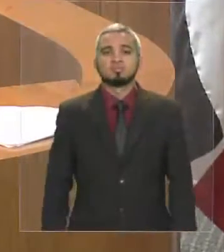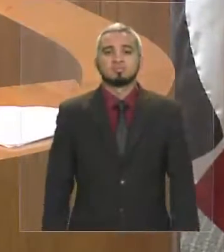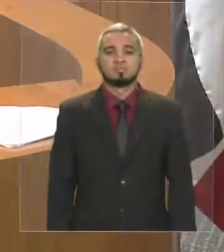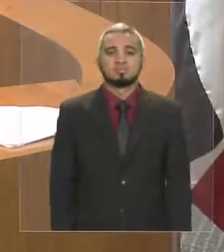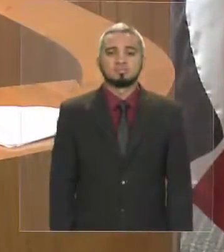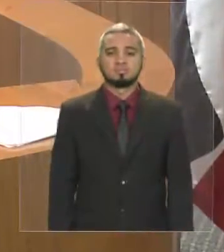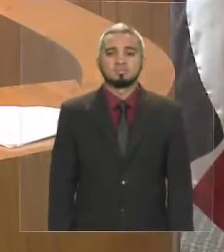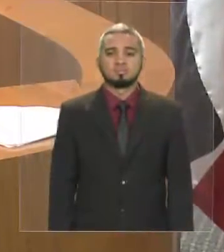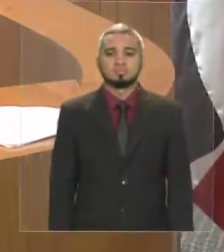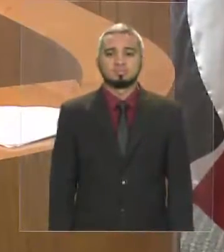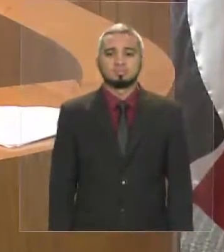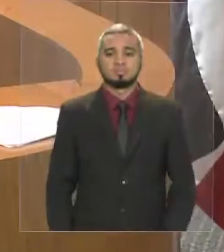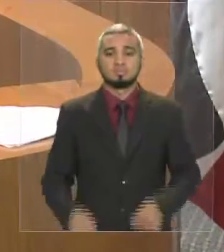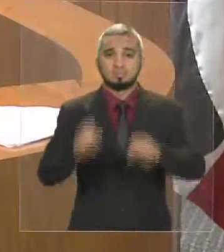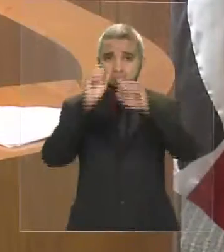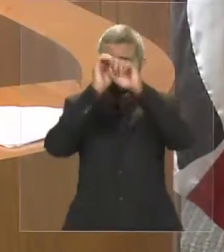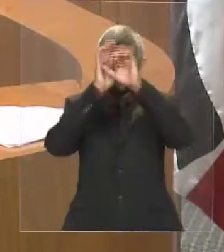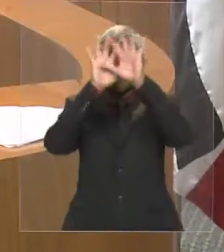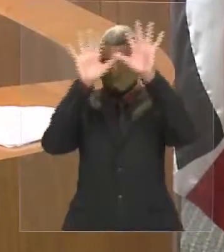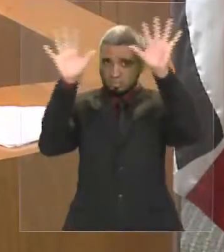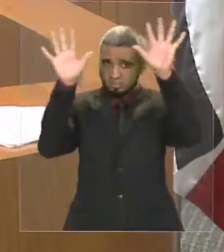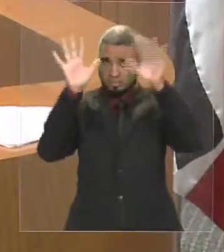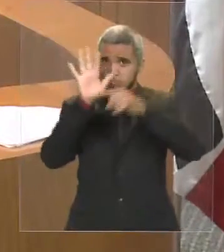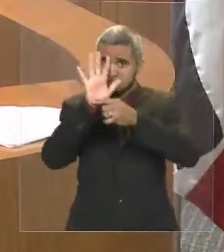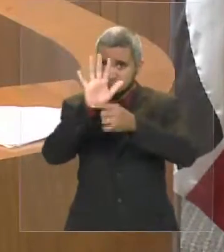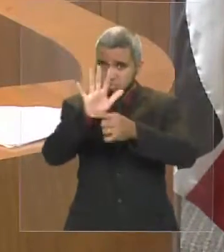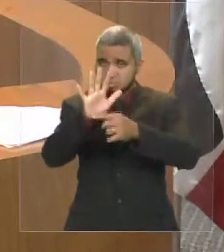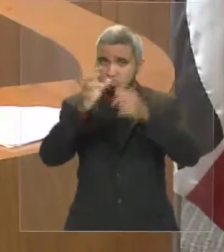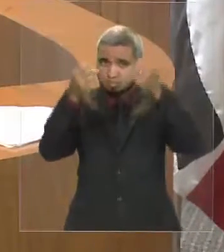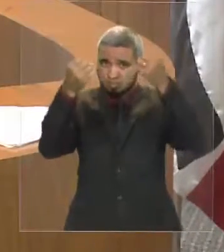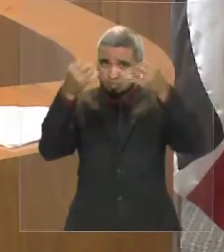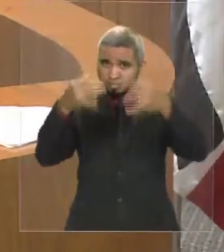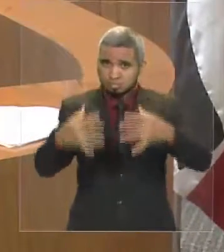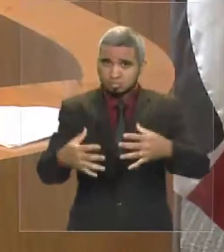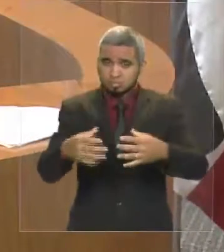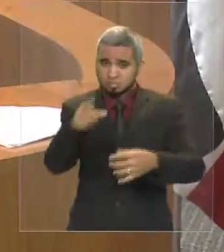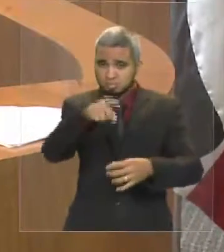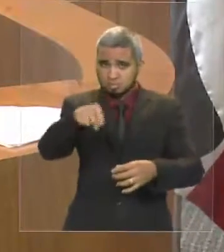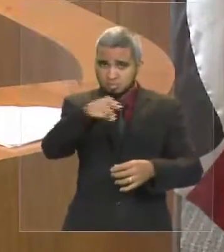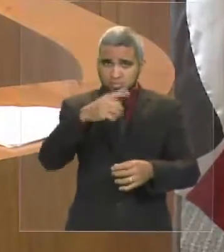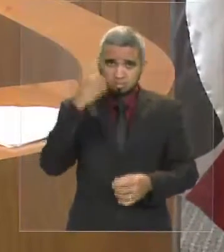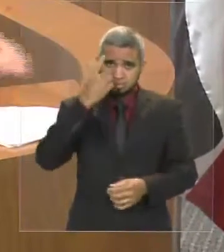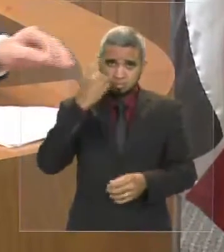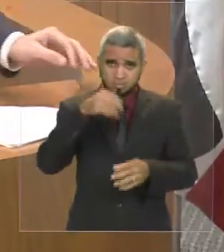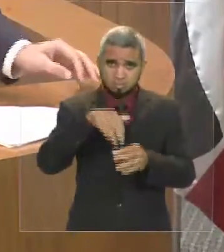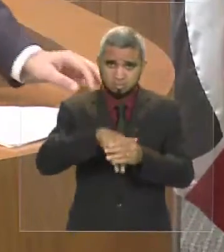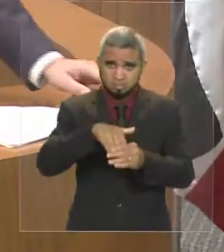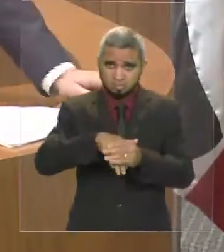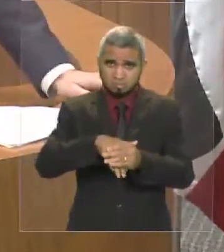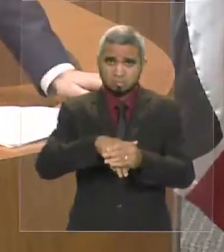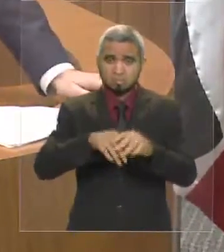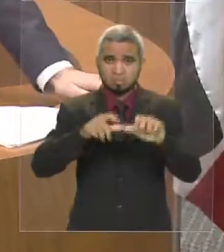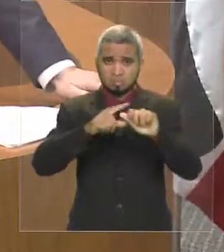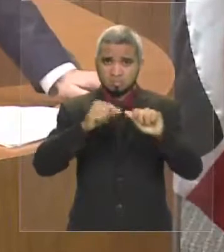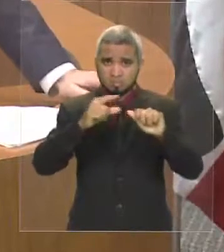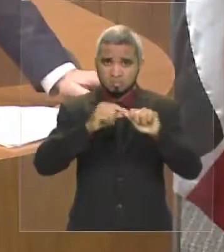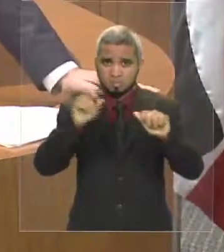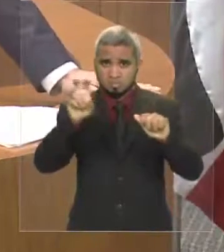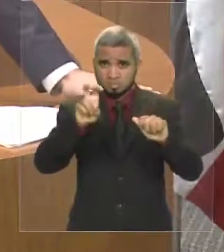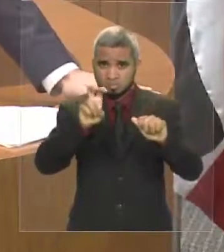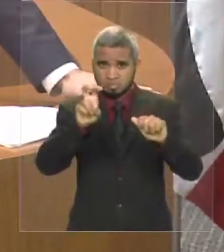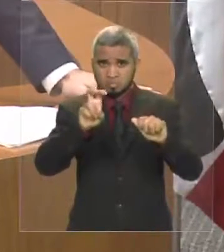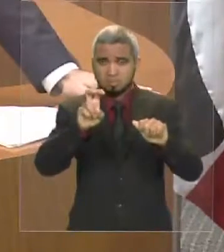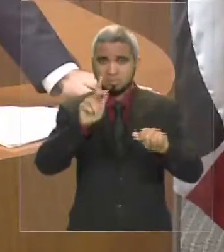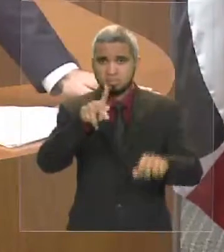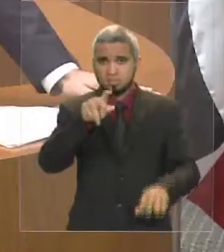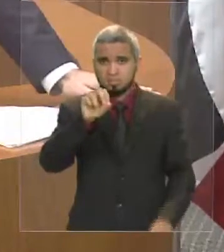E eu quero deixar isso bem claro aos que vão votar essa matéria. O artigo 5º da portaria, deputado